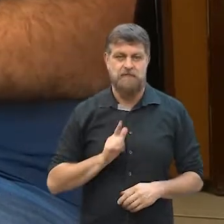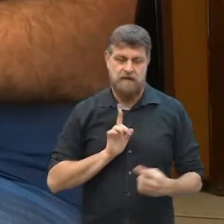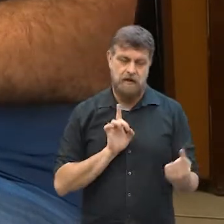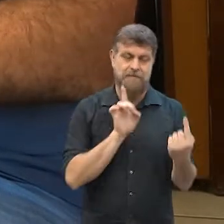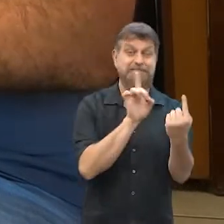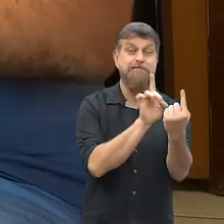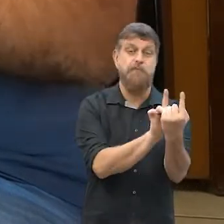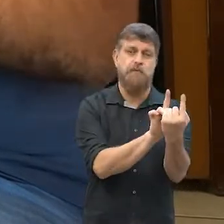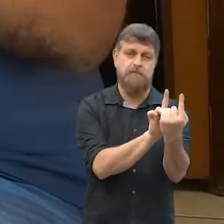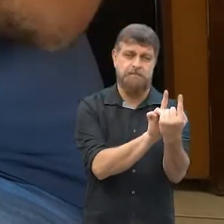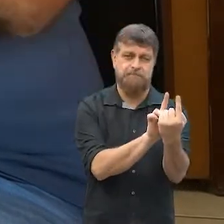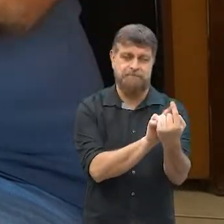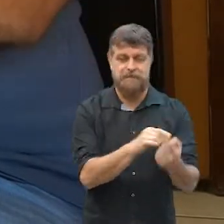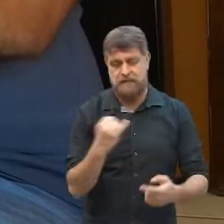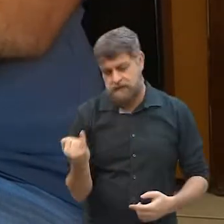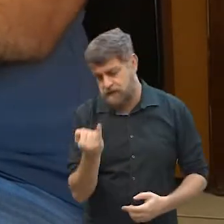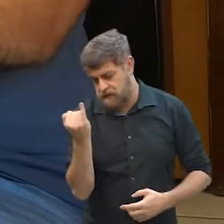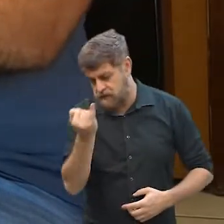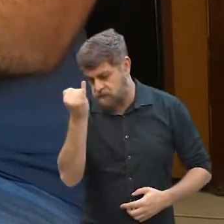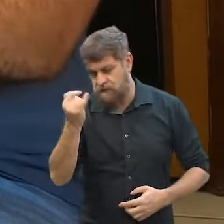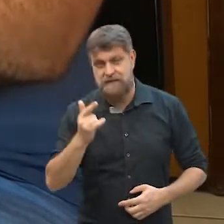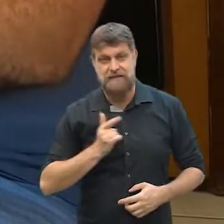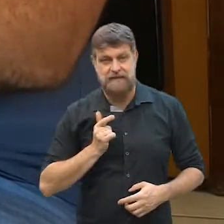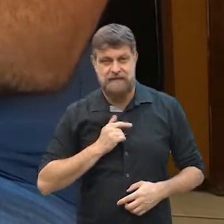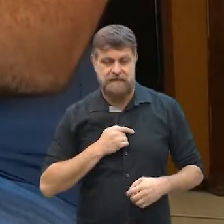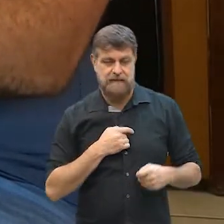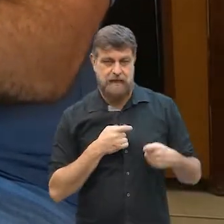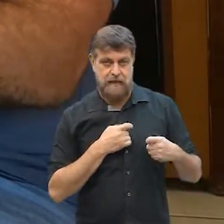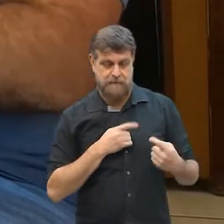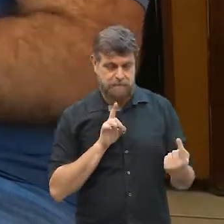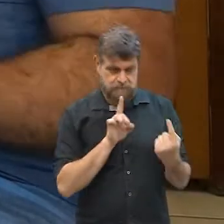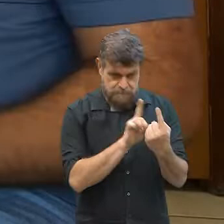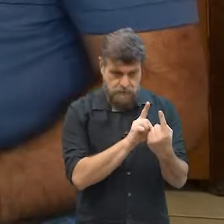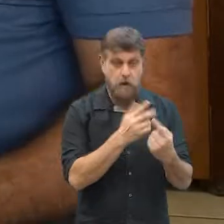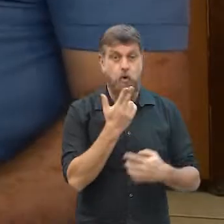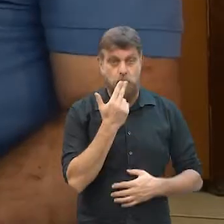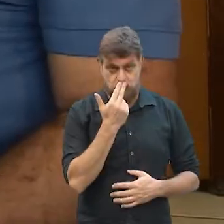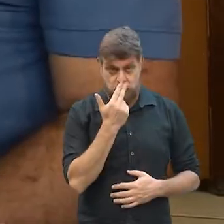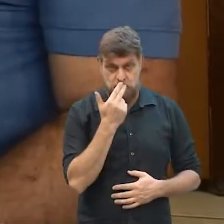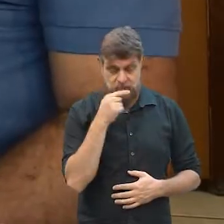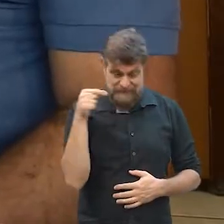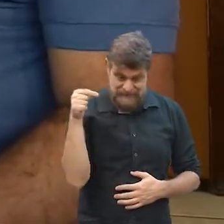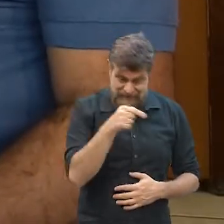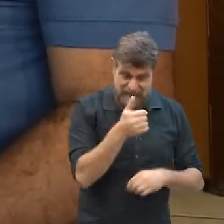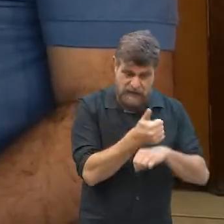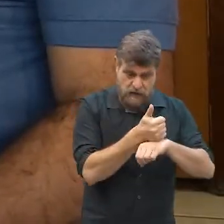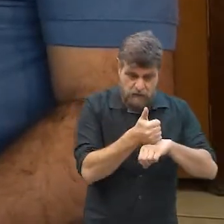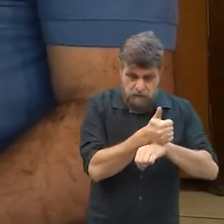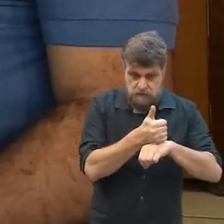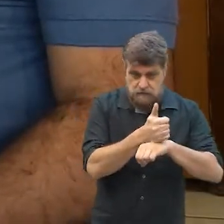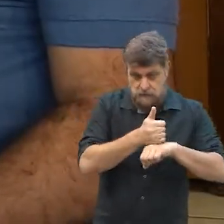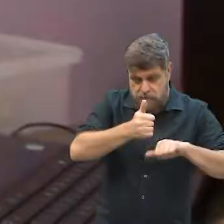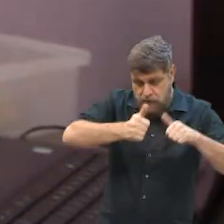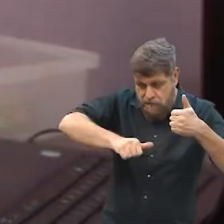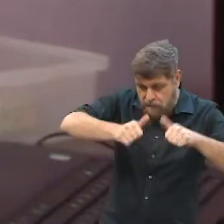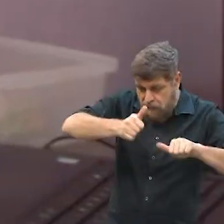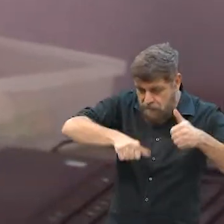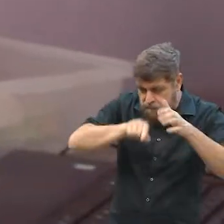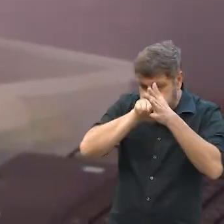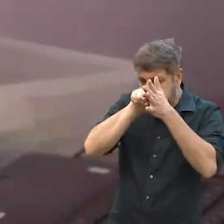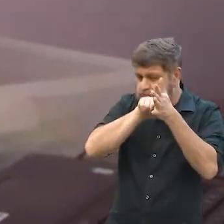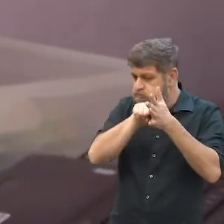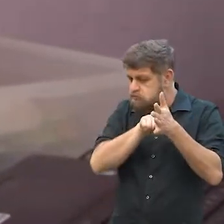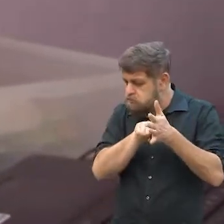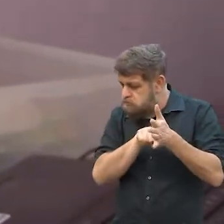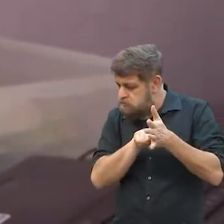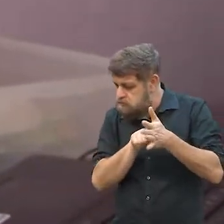individualidade, né? Por isso que é importante passar por uma consulta. Exatamente. O nutricionista que vai fazer todo